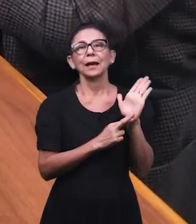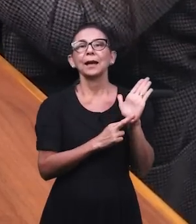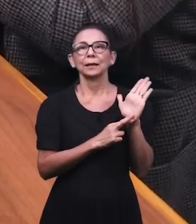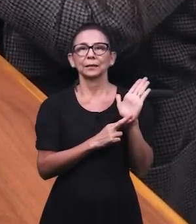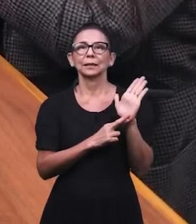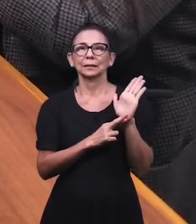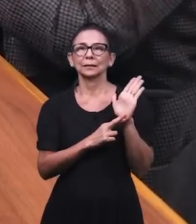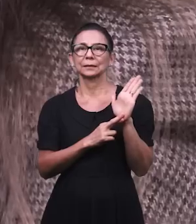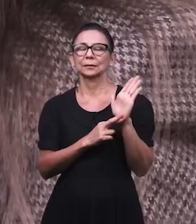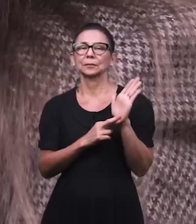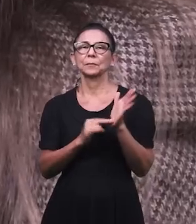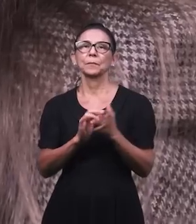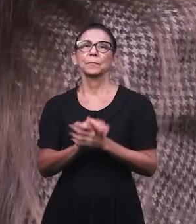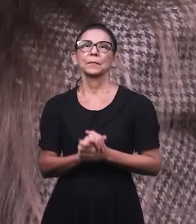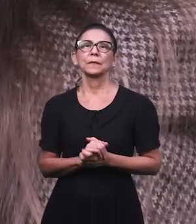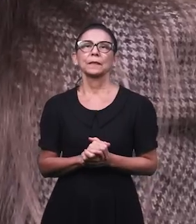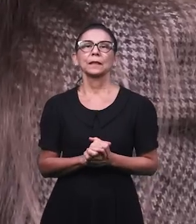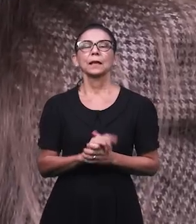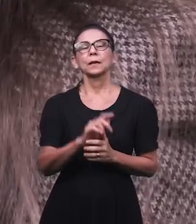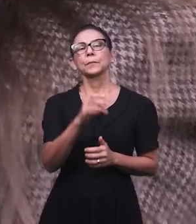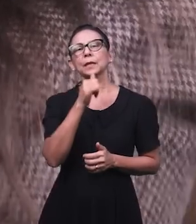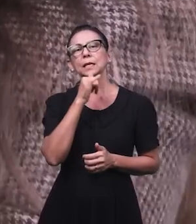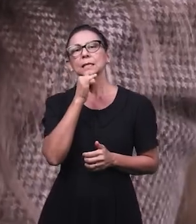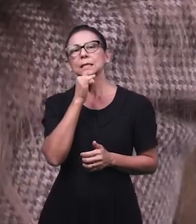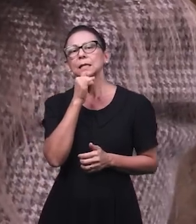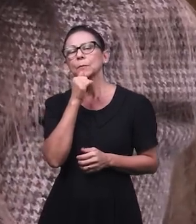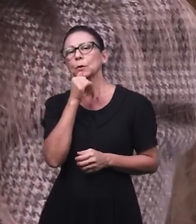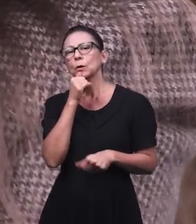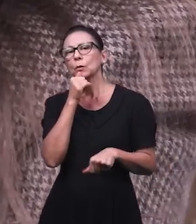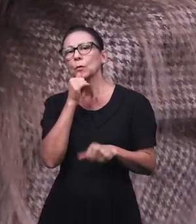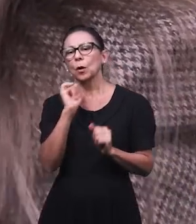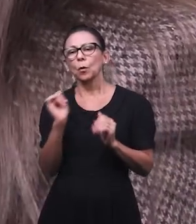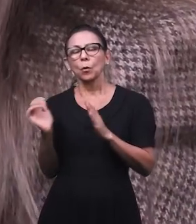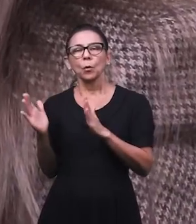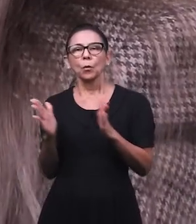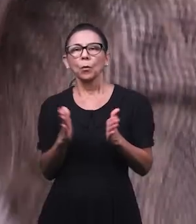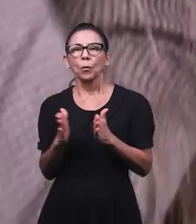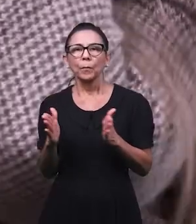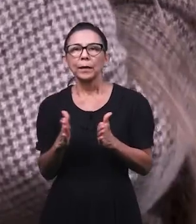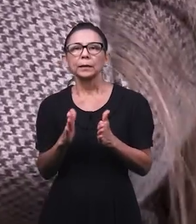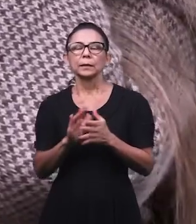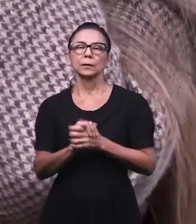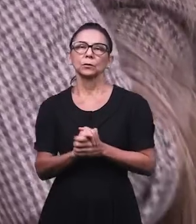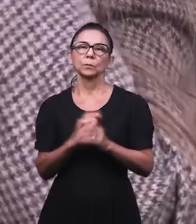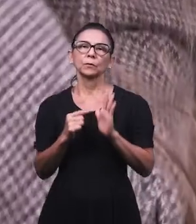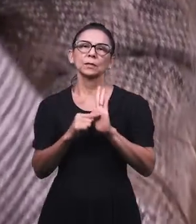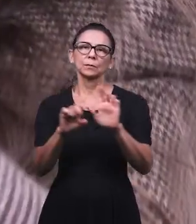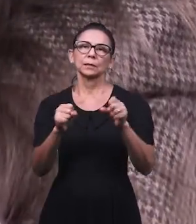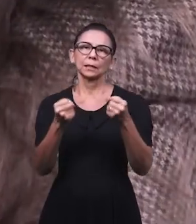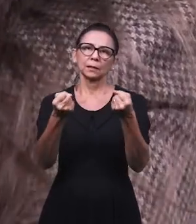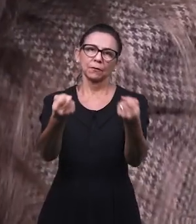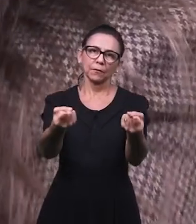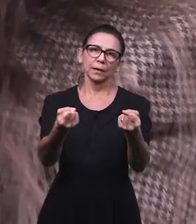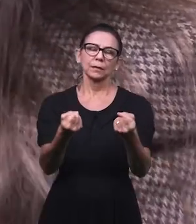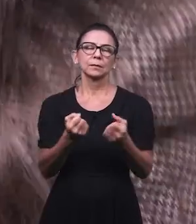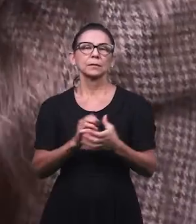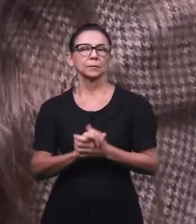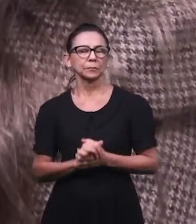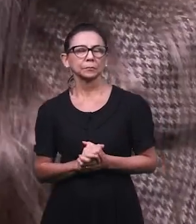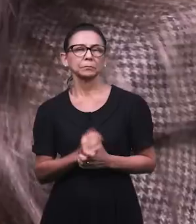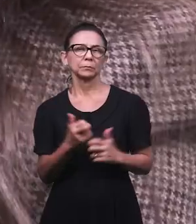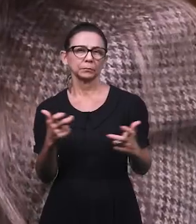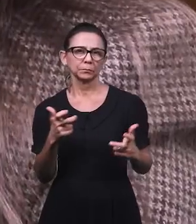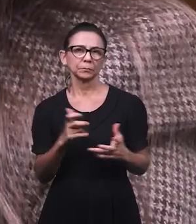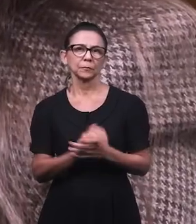de procedimento. Por exemplo, qual é o prazo para você apresentar uma certa defesa, qual é o prazo para você apresentar o recurso, coisas